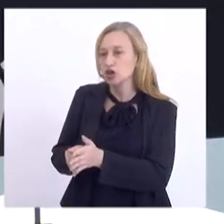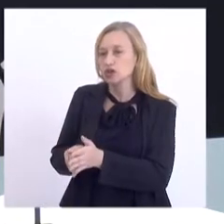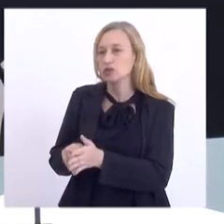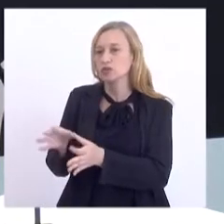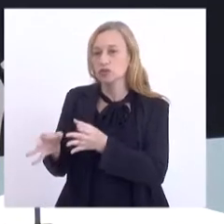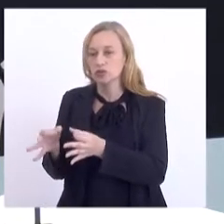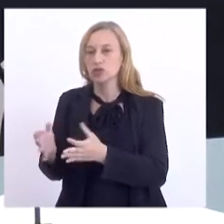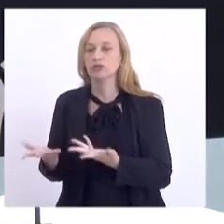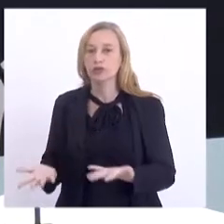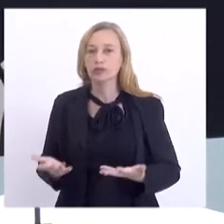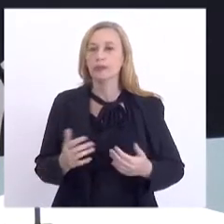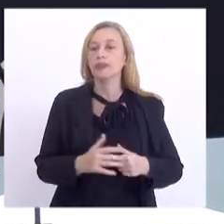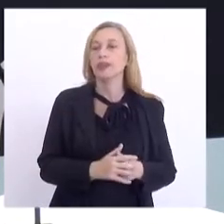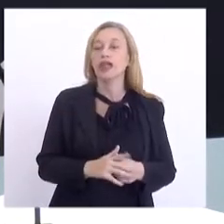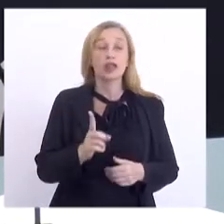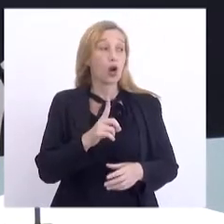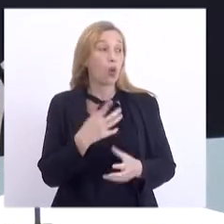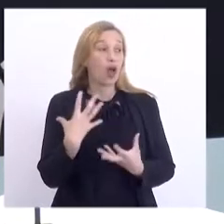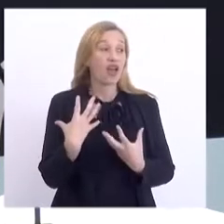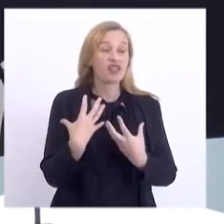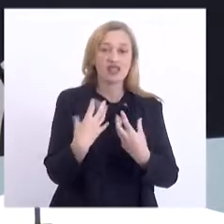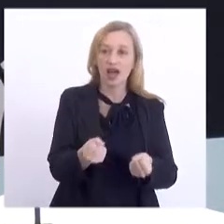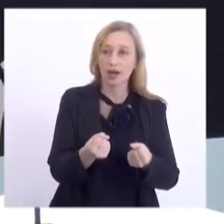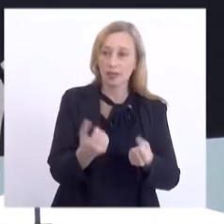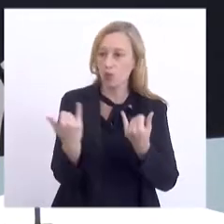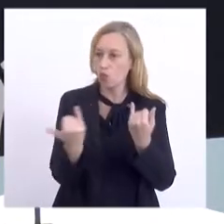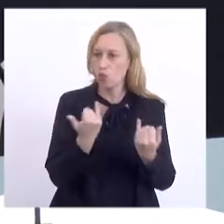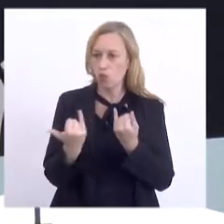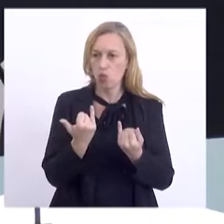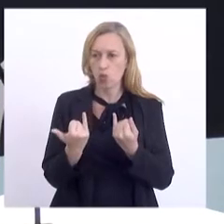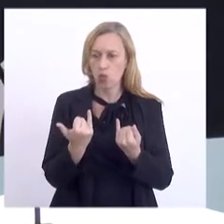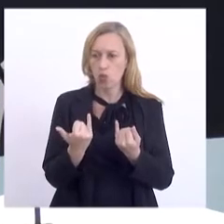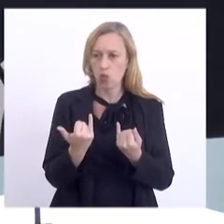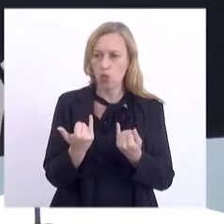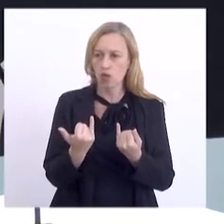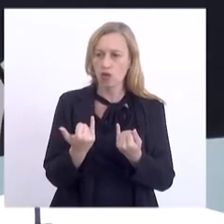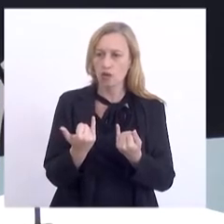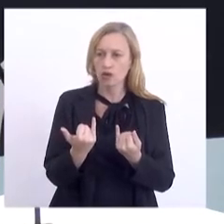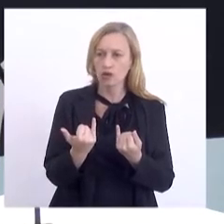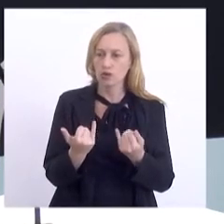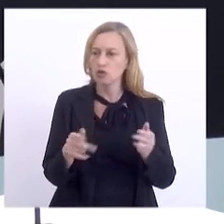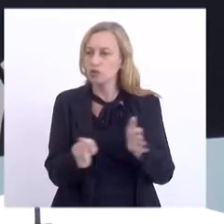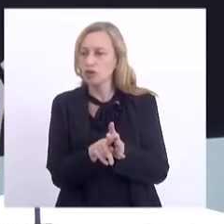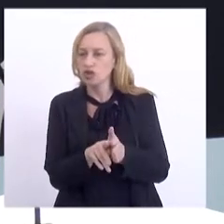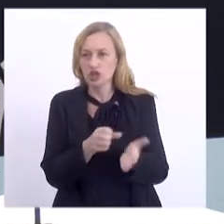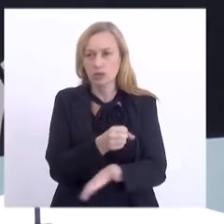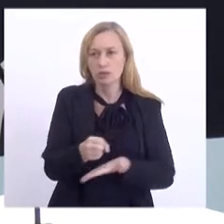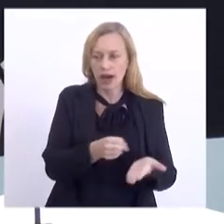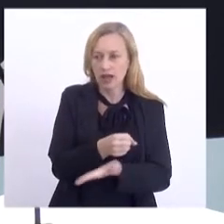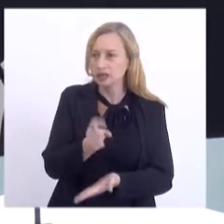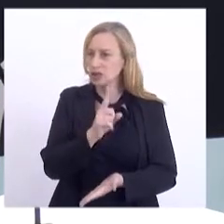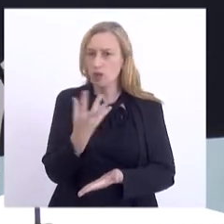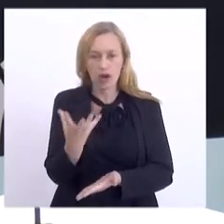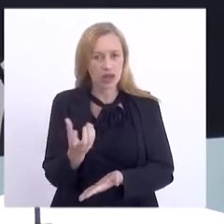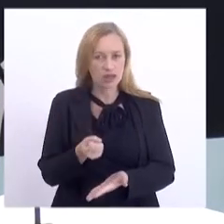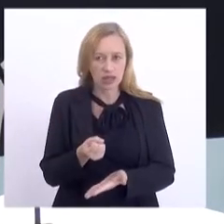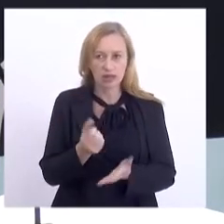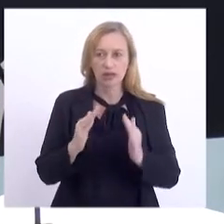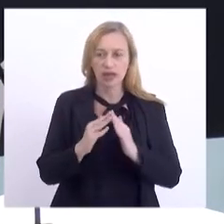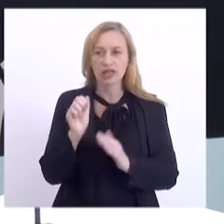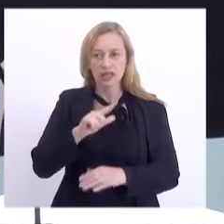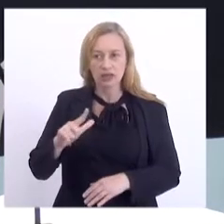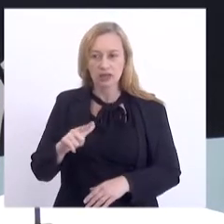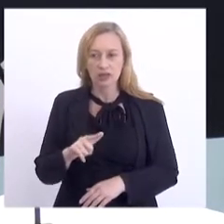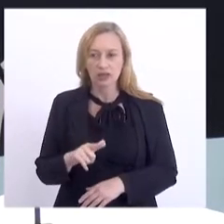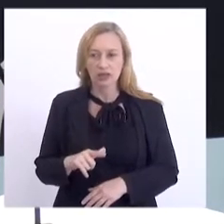vezes a gente não recebe os projetos básicos e executivos nós como Casa Civil a gente não recebe se eu